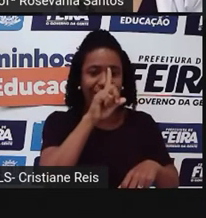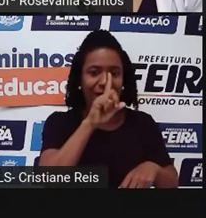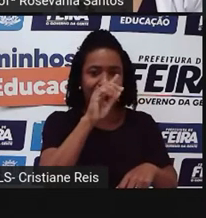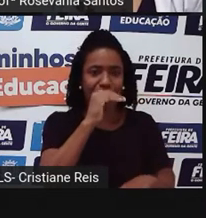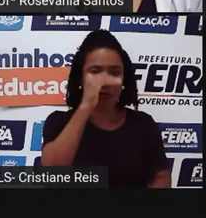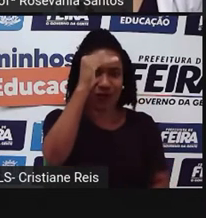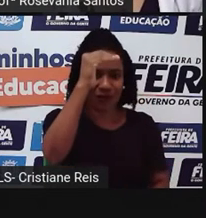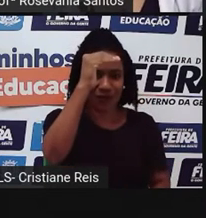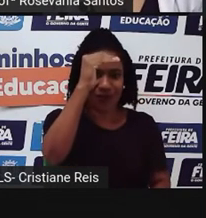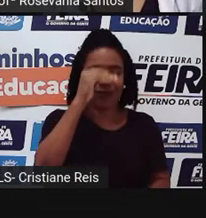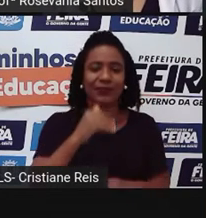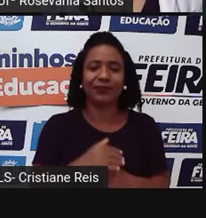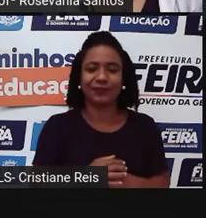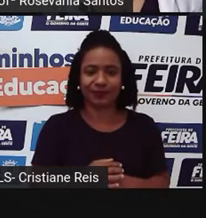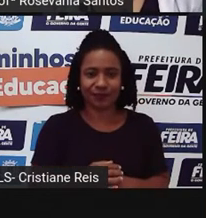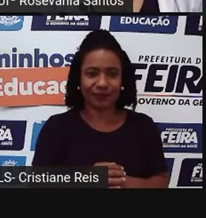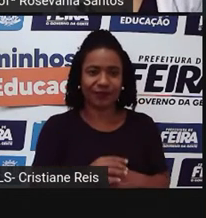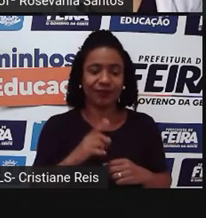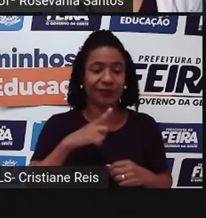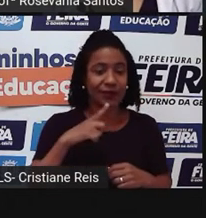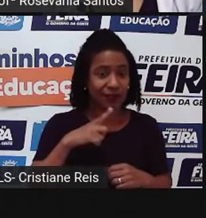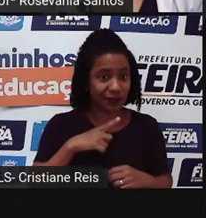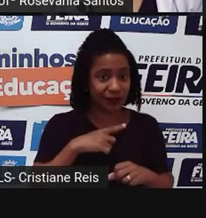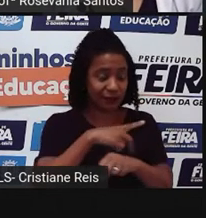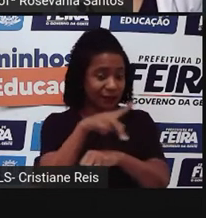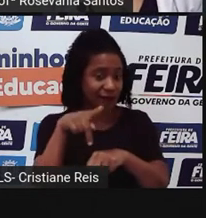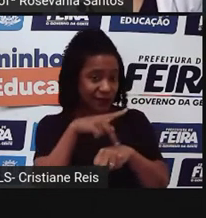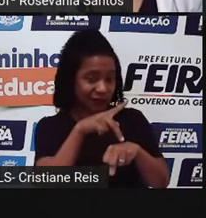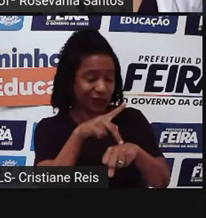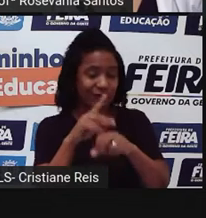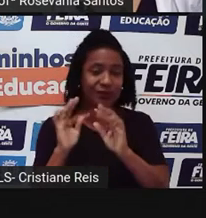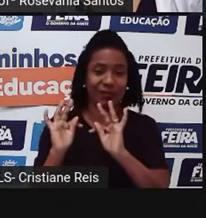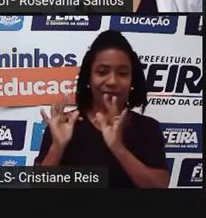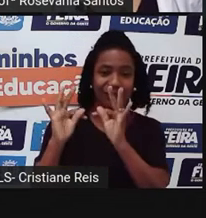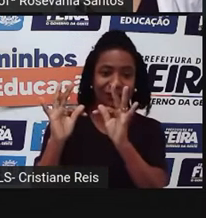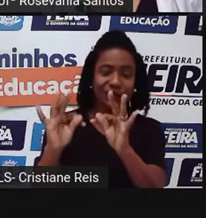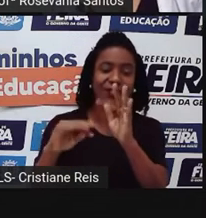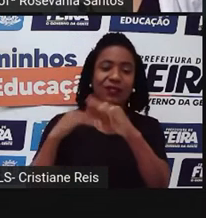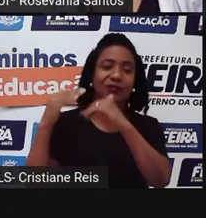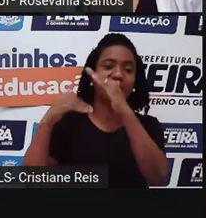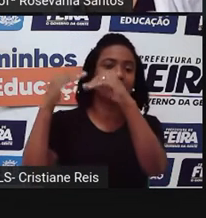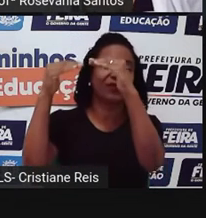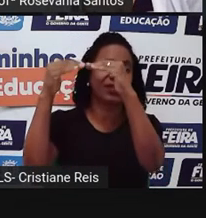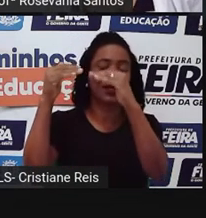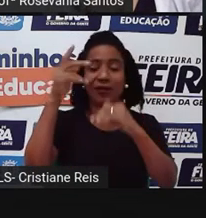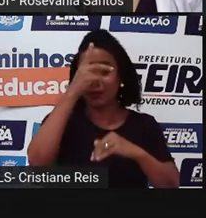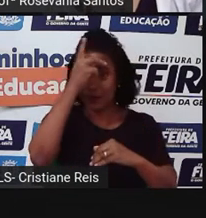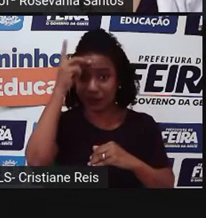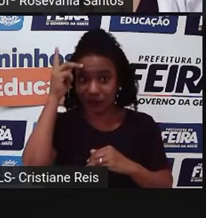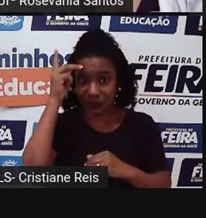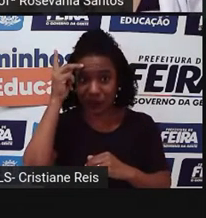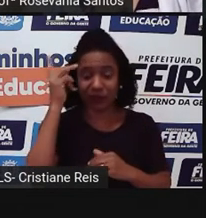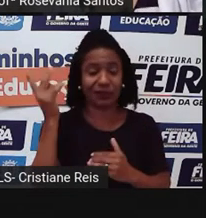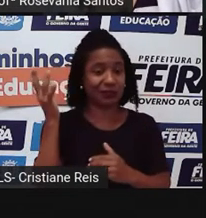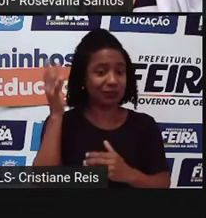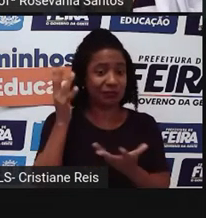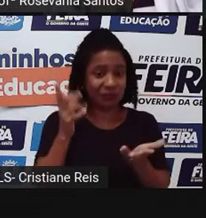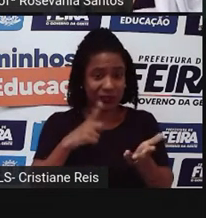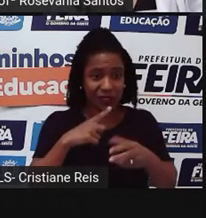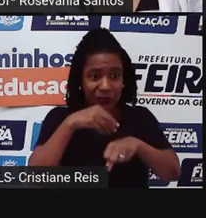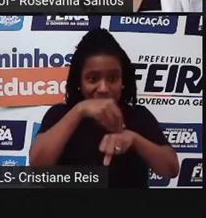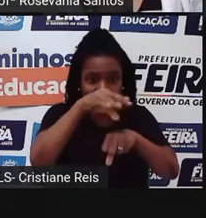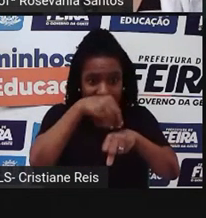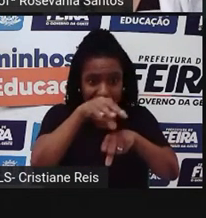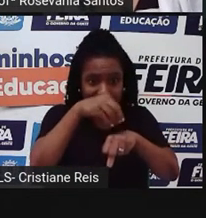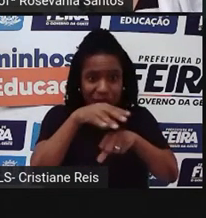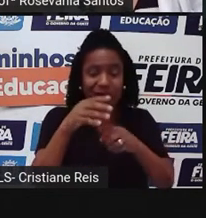que é que eu tenho aqui? As nações tecnologicamente desenvolvidas, a população com alto grau de instrução, alto